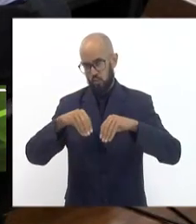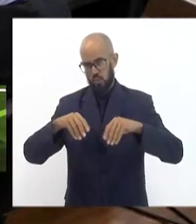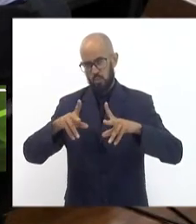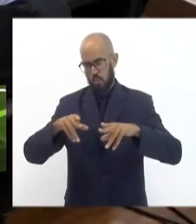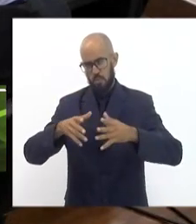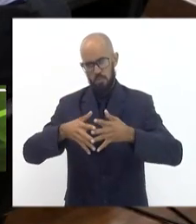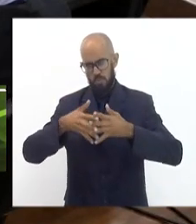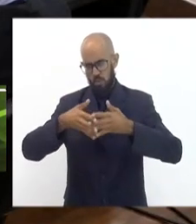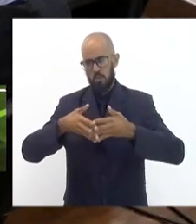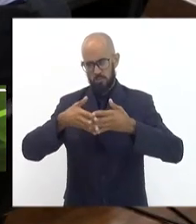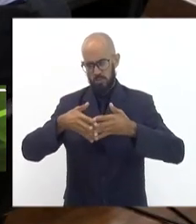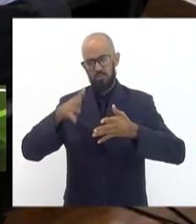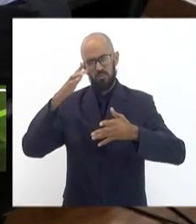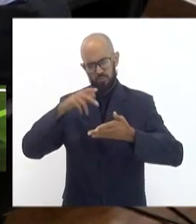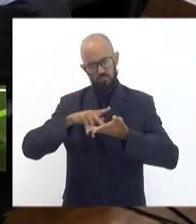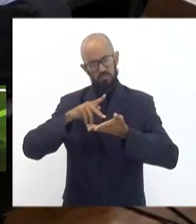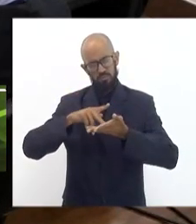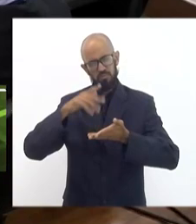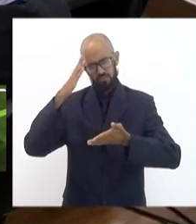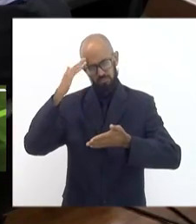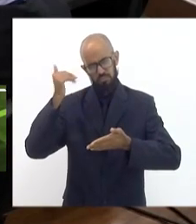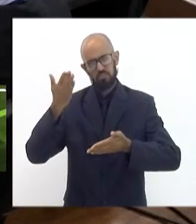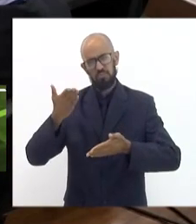em Petrópolis e